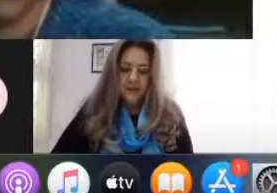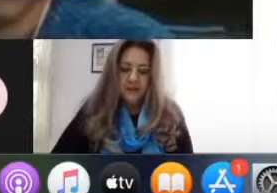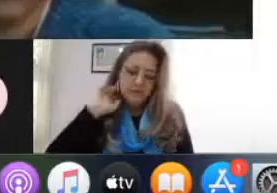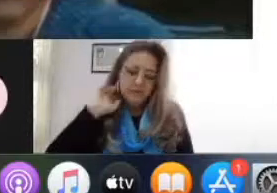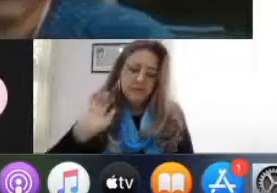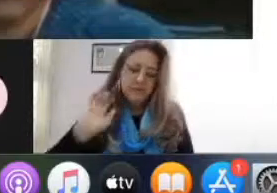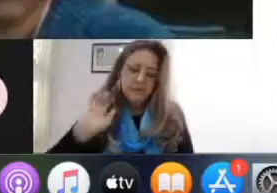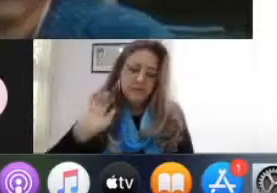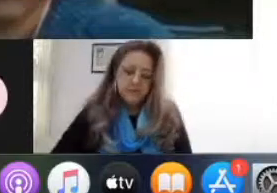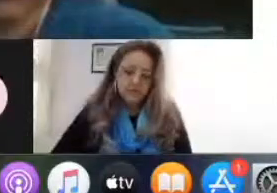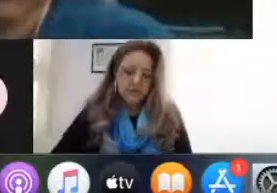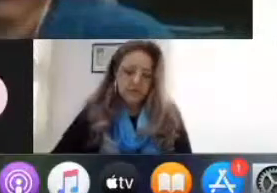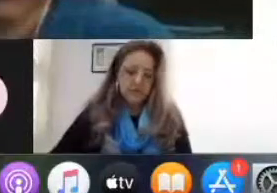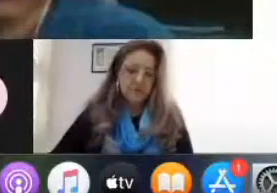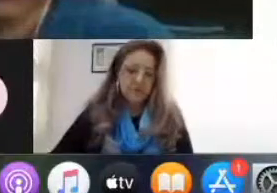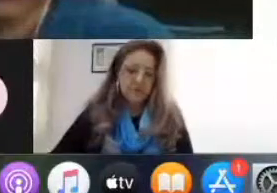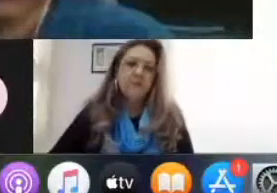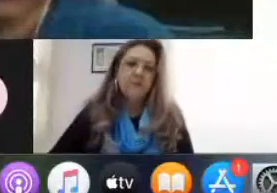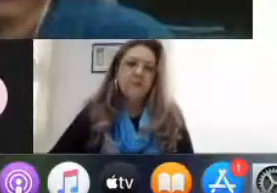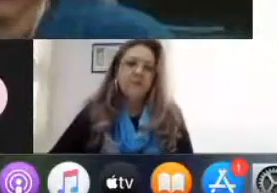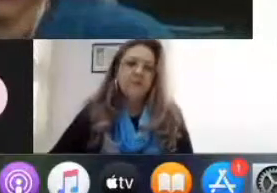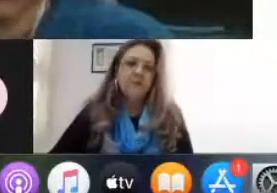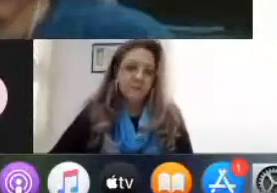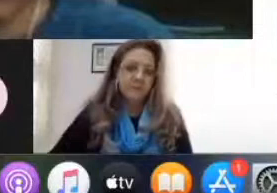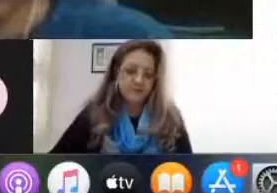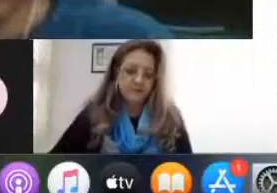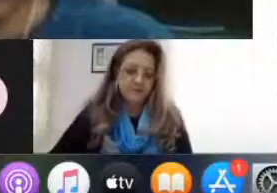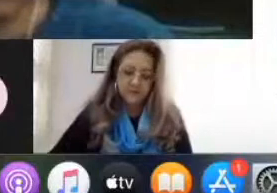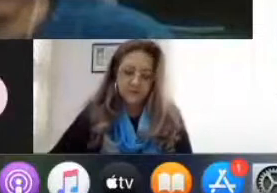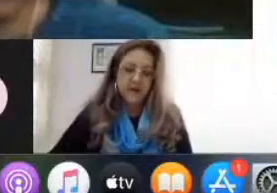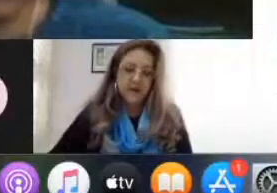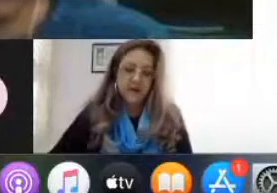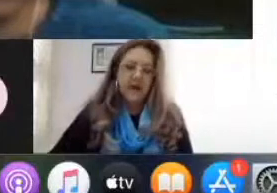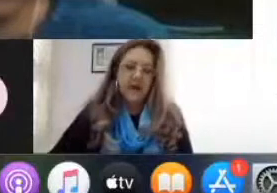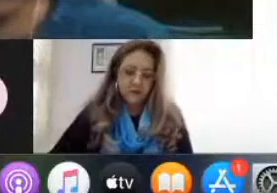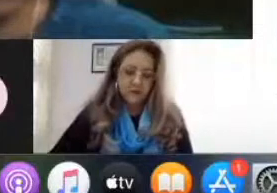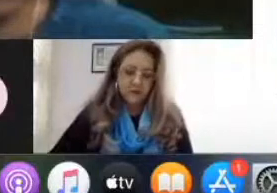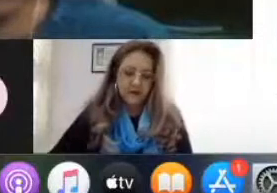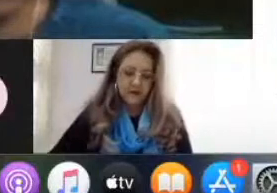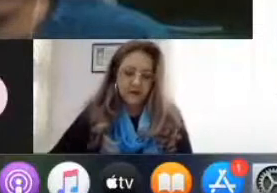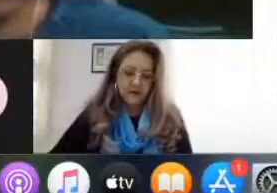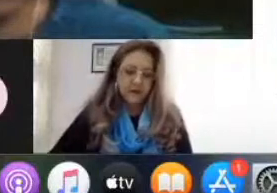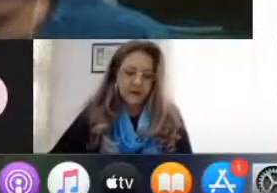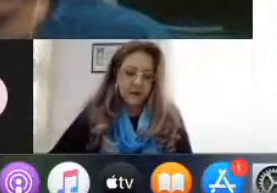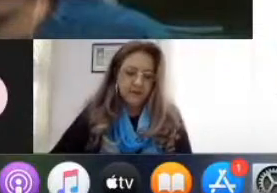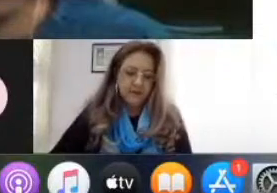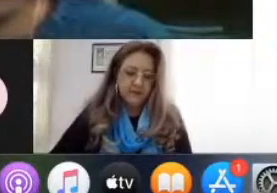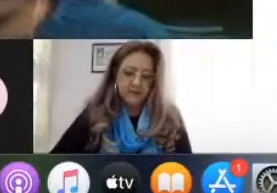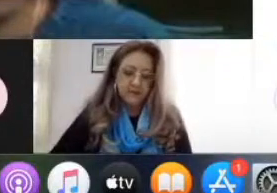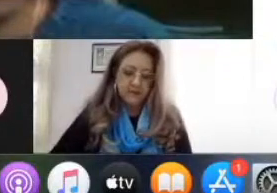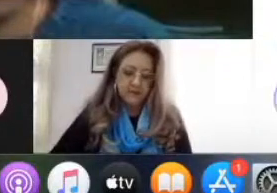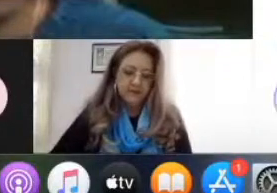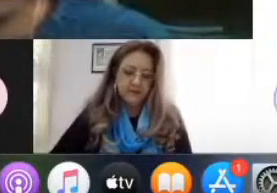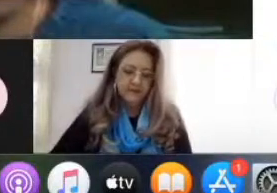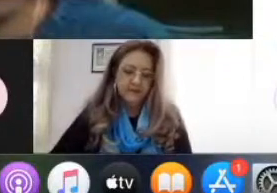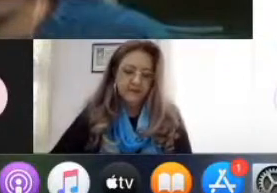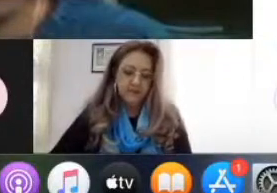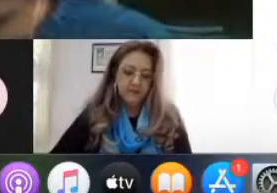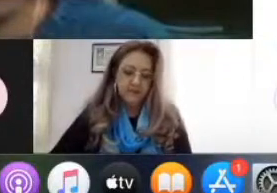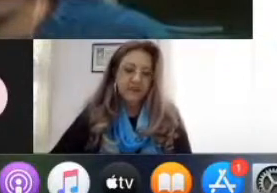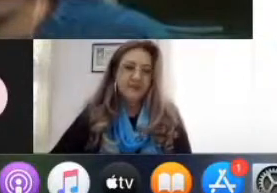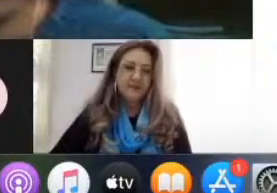dimensões. A primeira dela diz respeito a alterações das condições habitativas, a segunda, o significado das alterações da